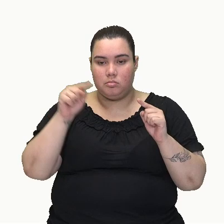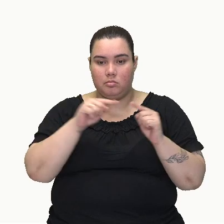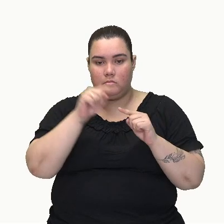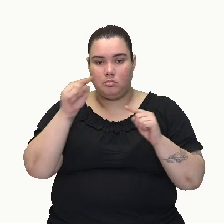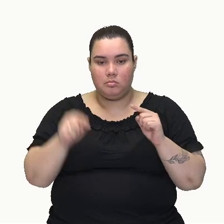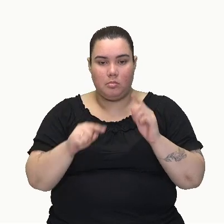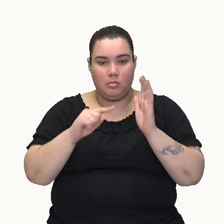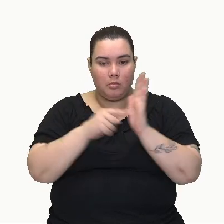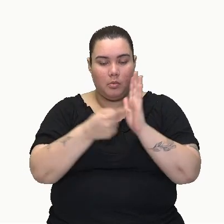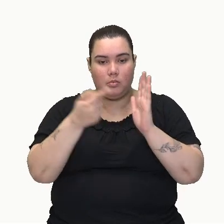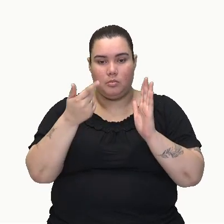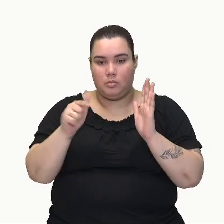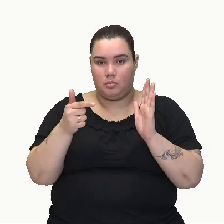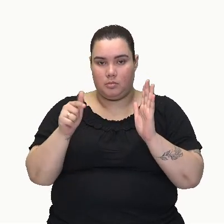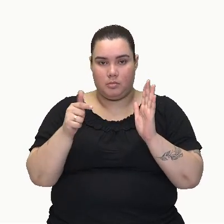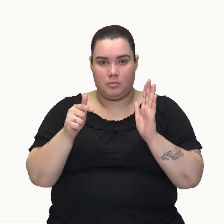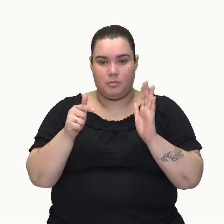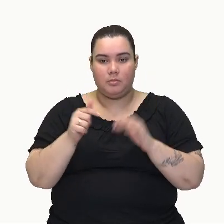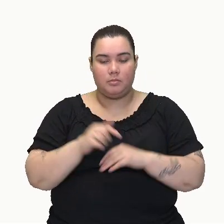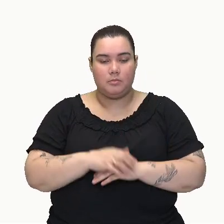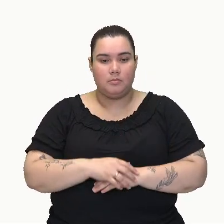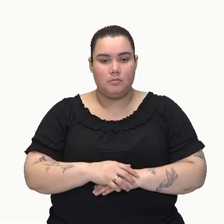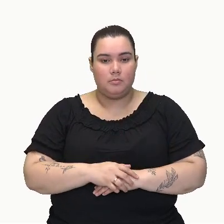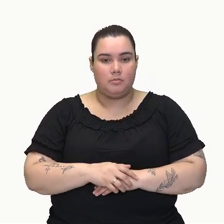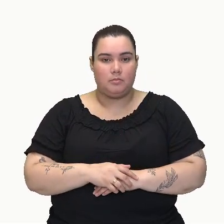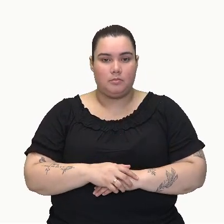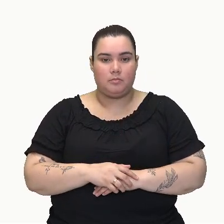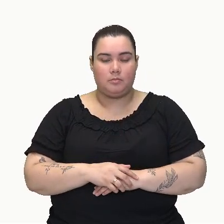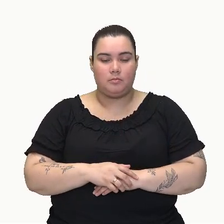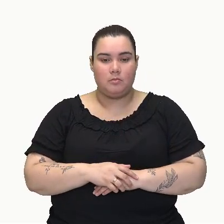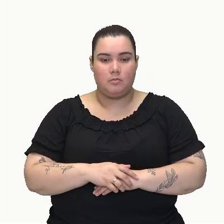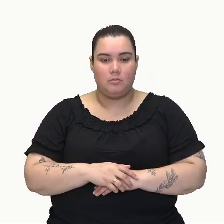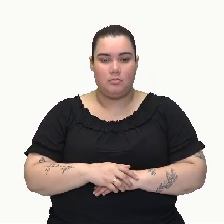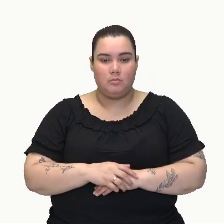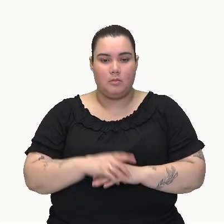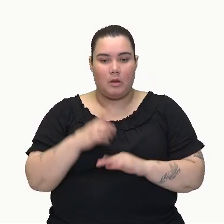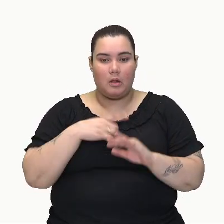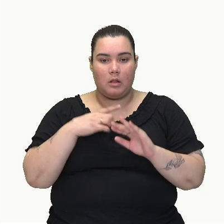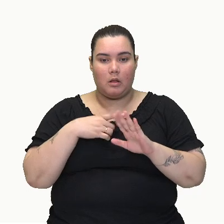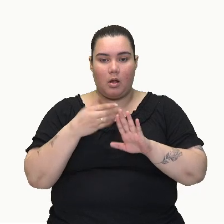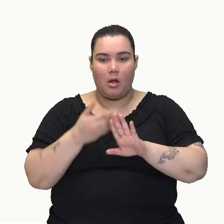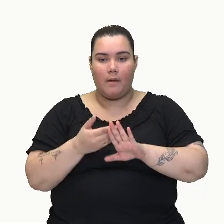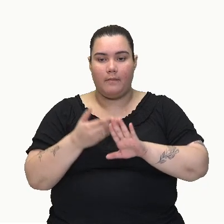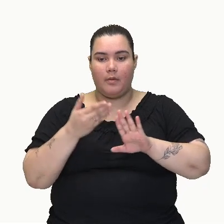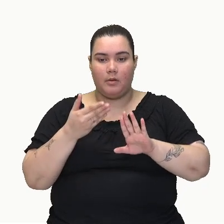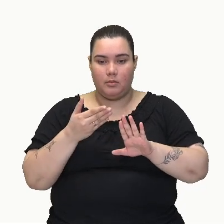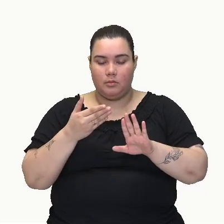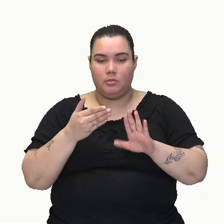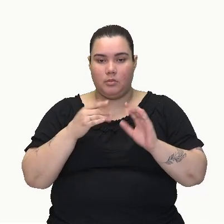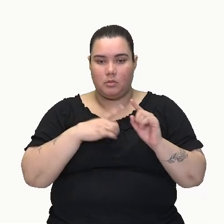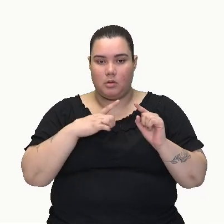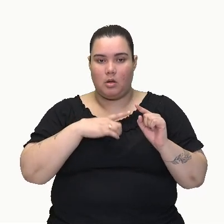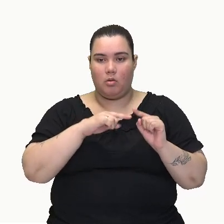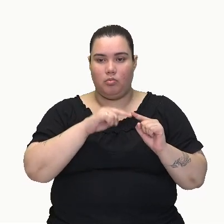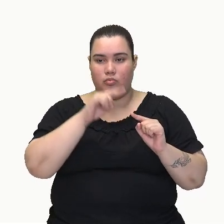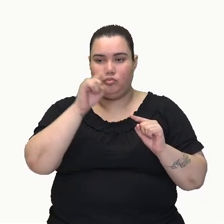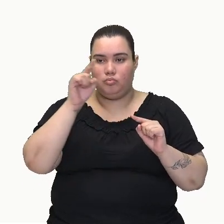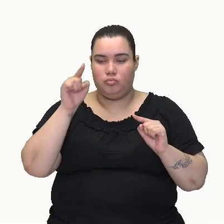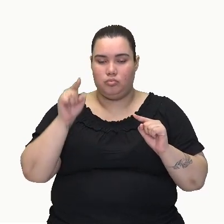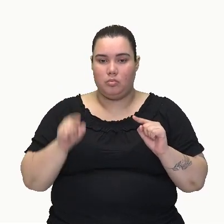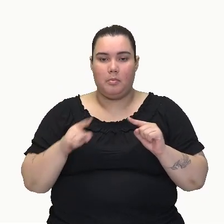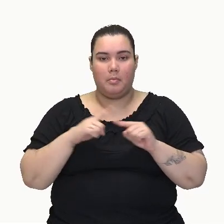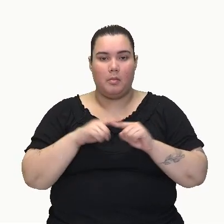não toca o eixo x, tá? Ela tangencia o eixo, mas ela não toca. Justamente porque